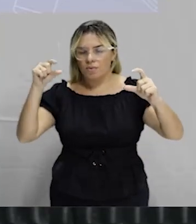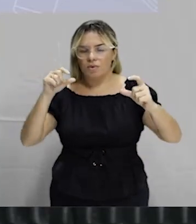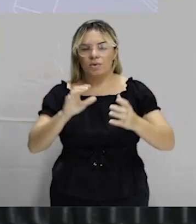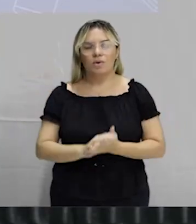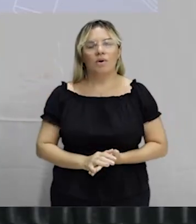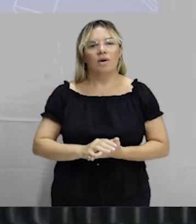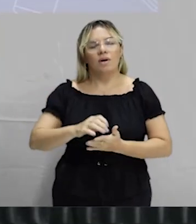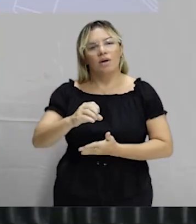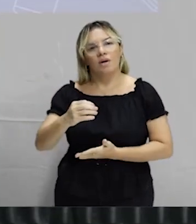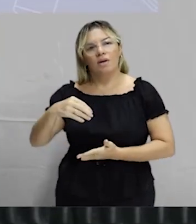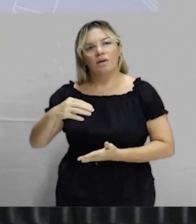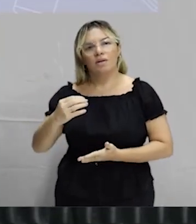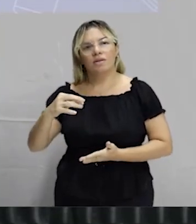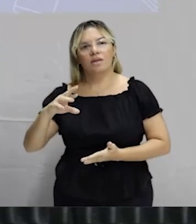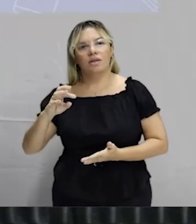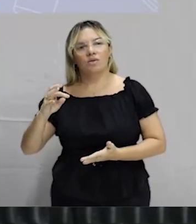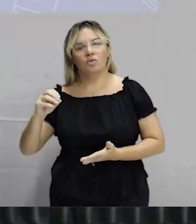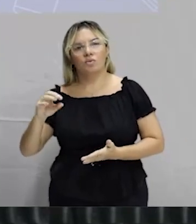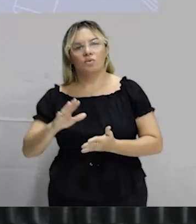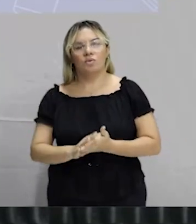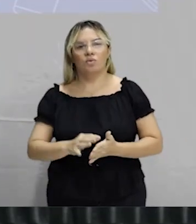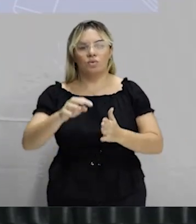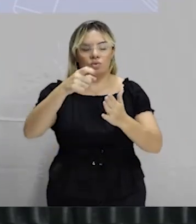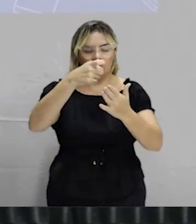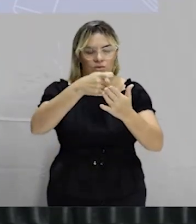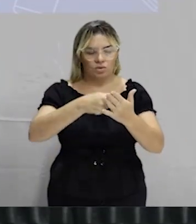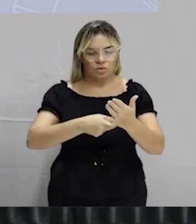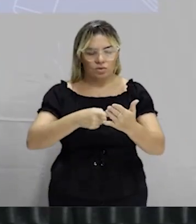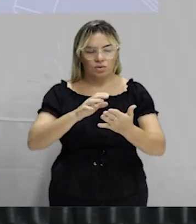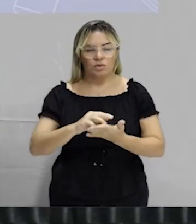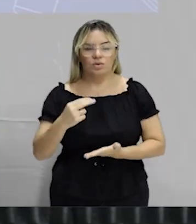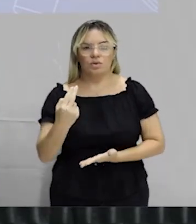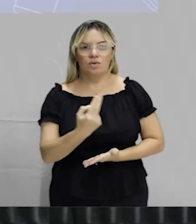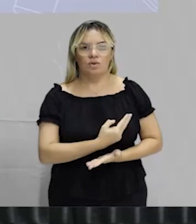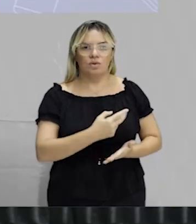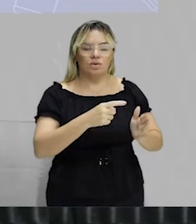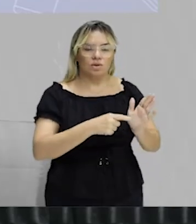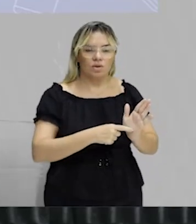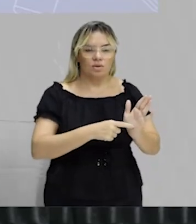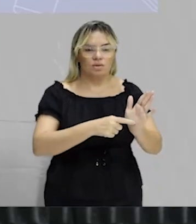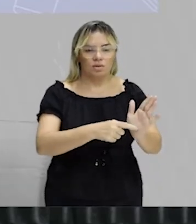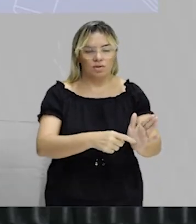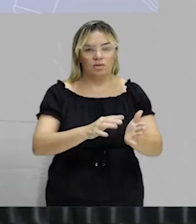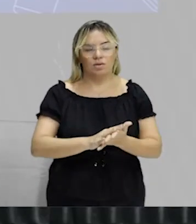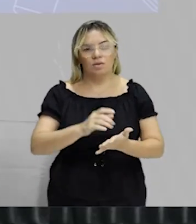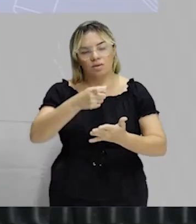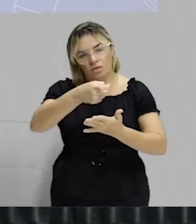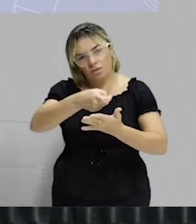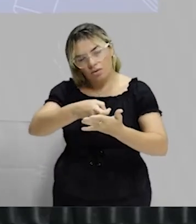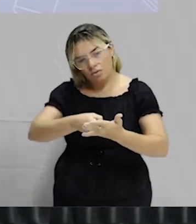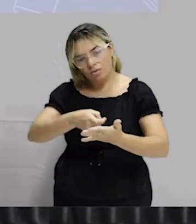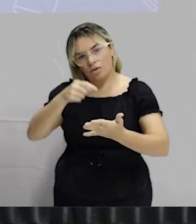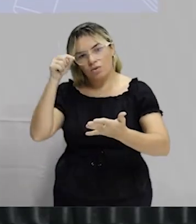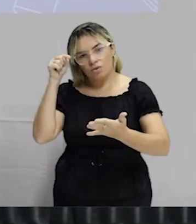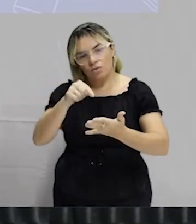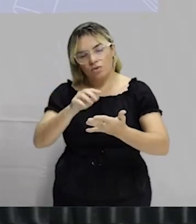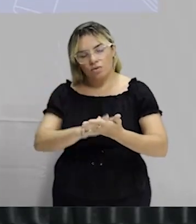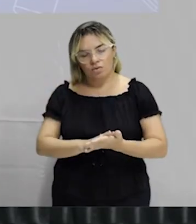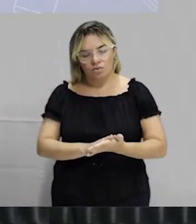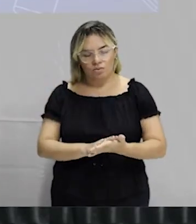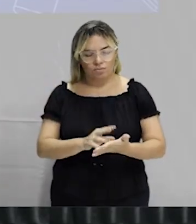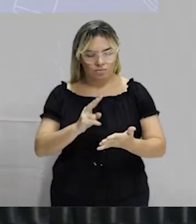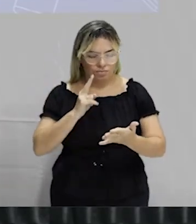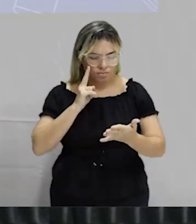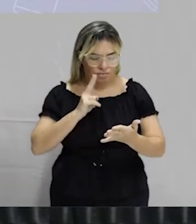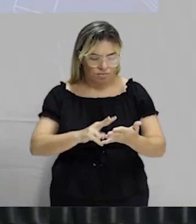excerto, né? Um texto. Eles estão trazendo aqui um excerto, um fragmento, um texto. Nós